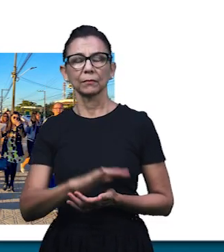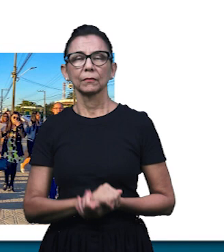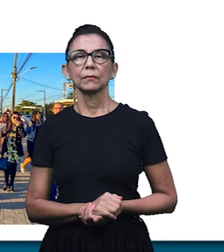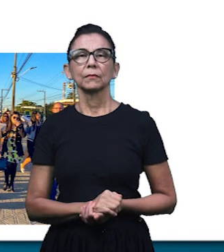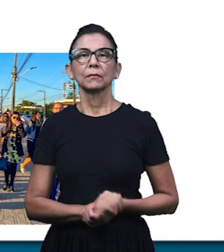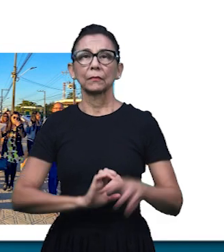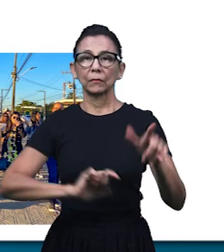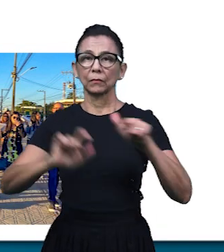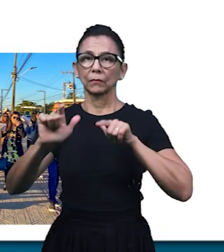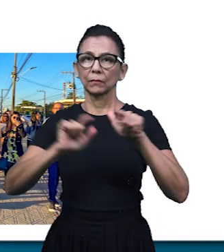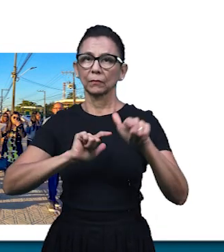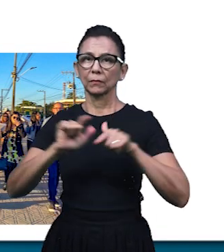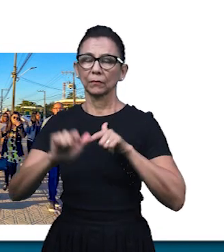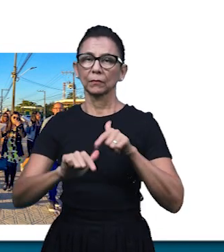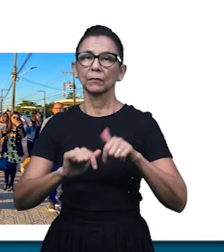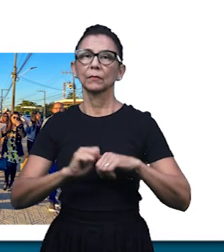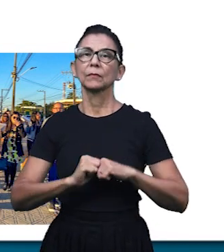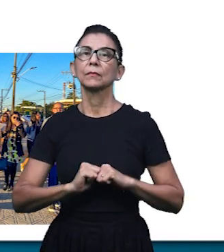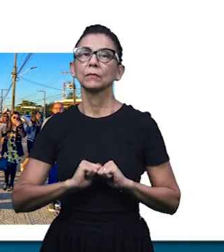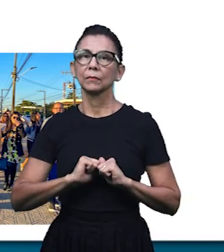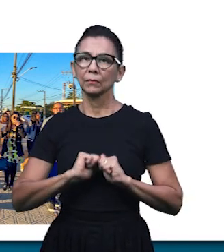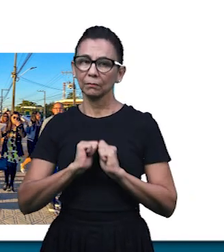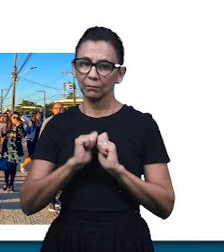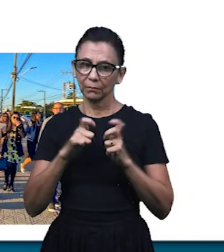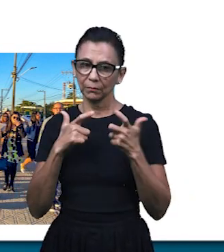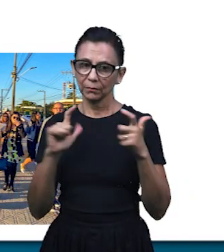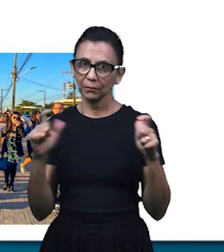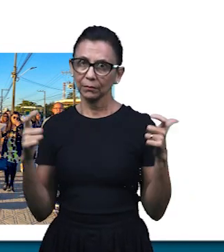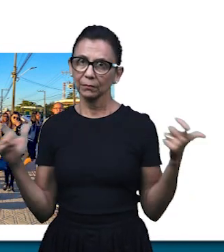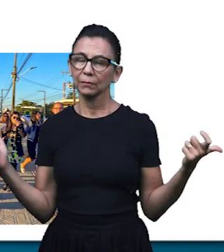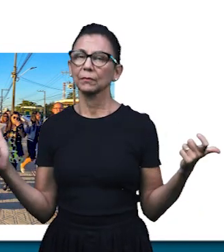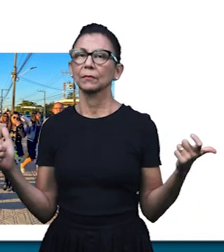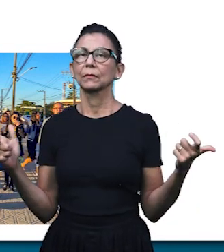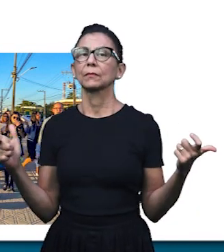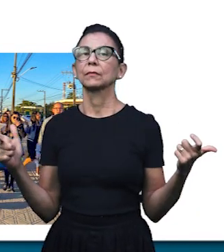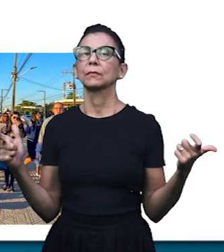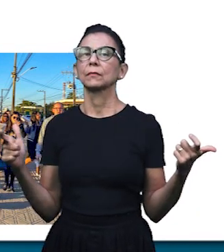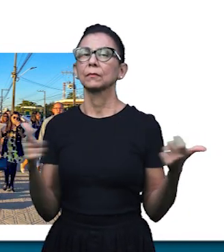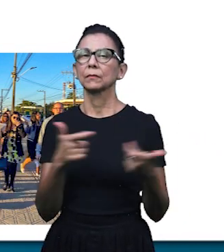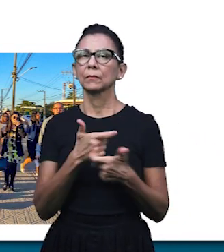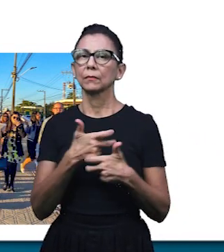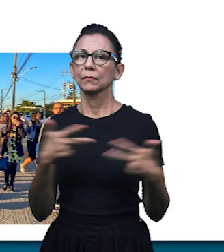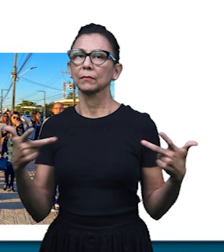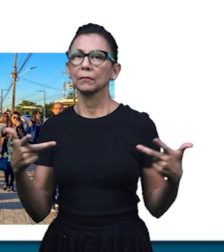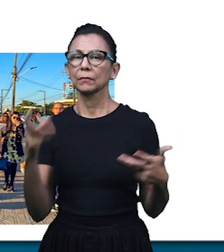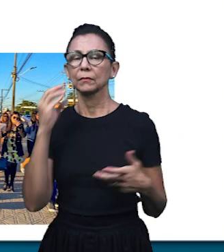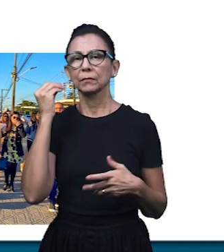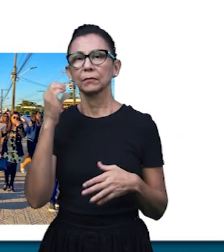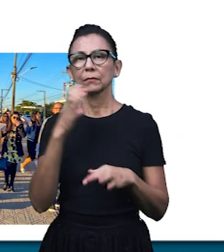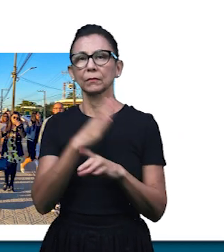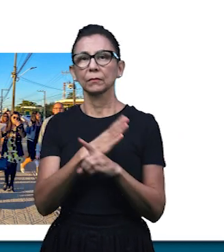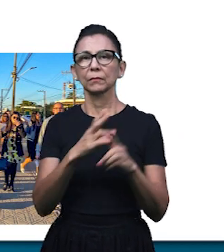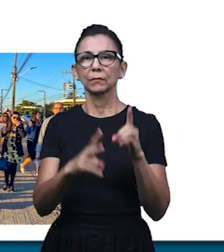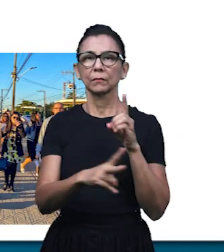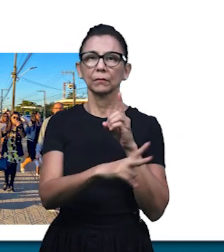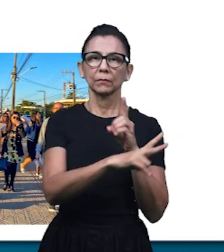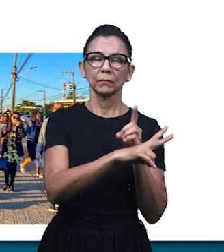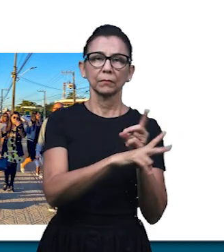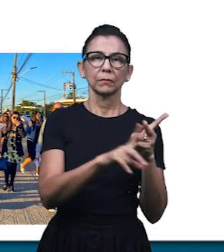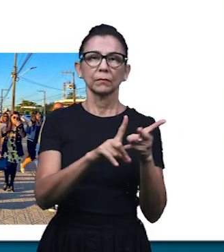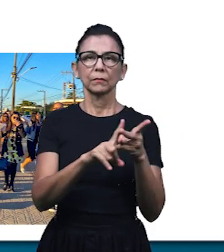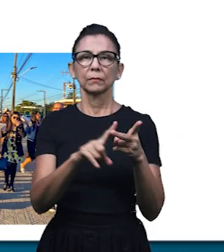de semana mais intensas e com experiências manifestas. Vigílias,